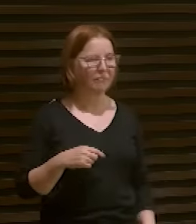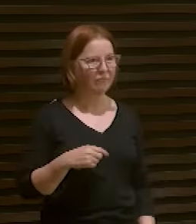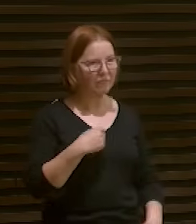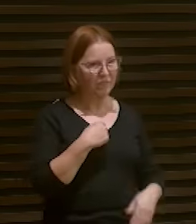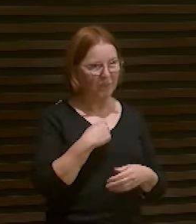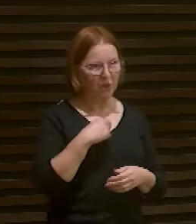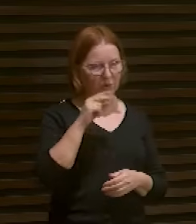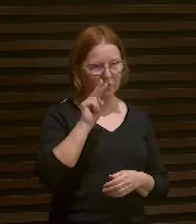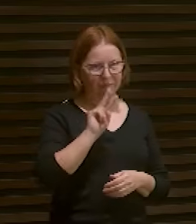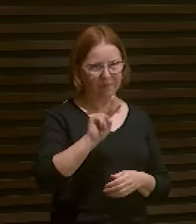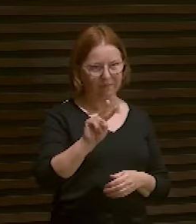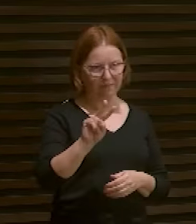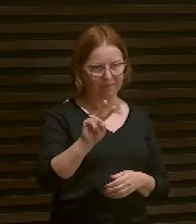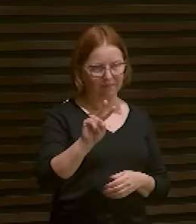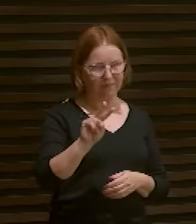vendo isso,